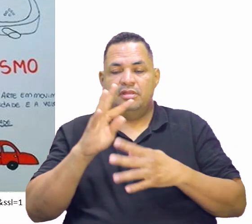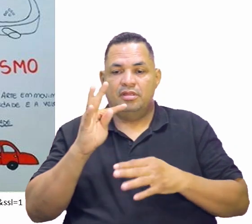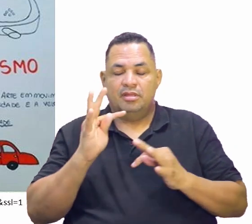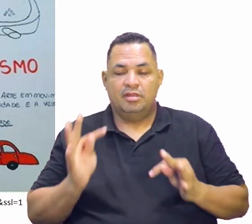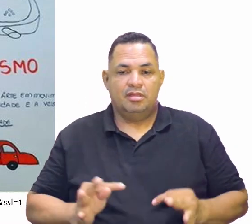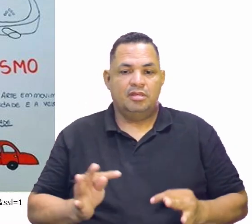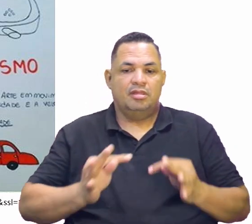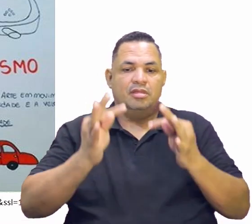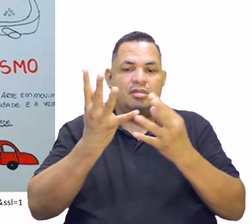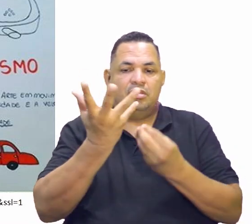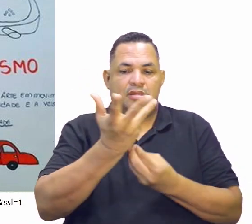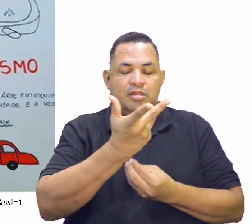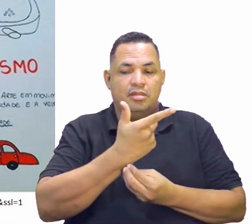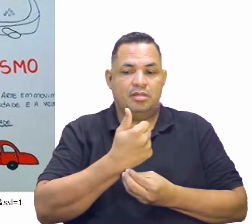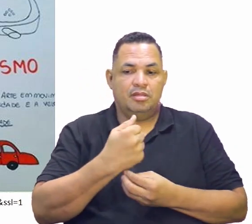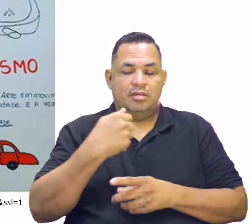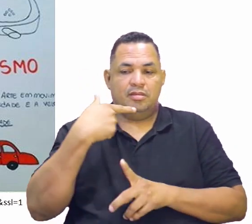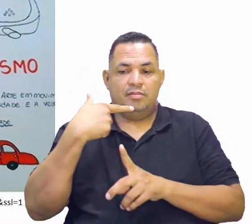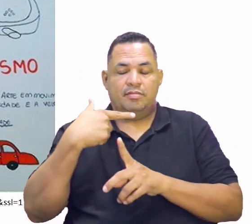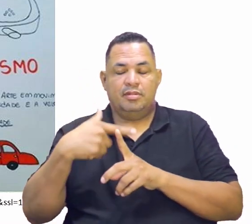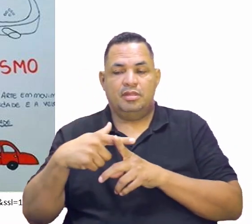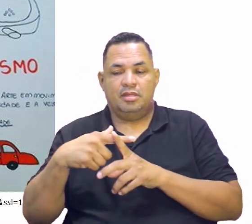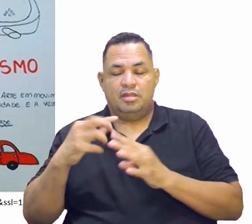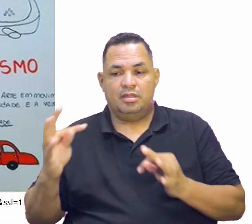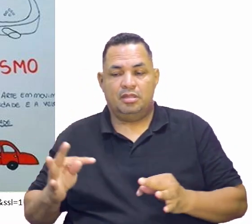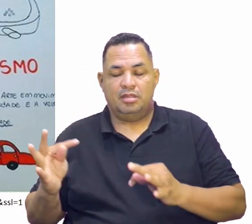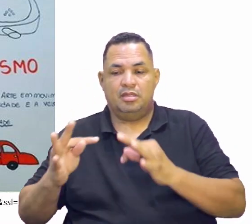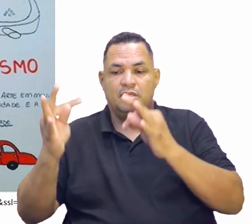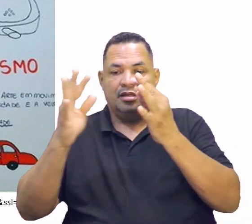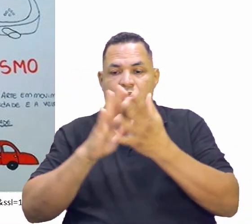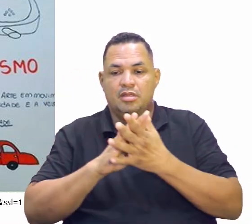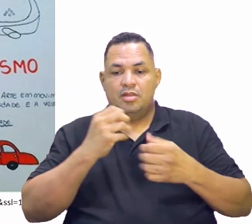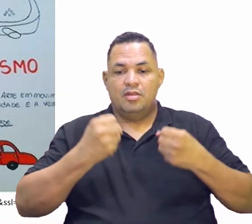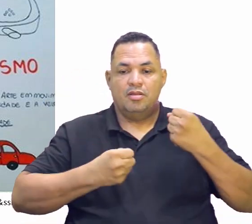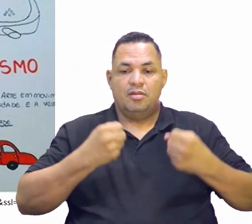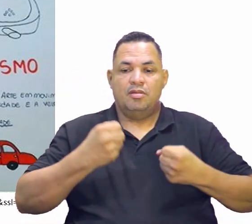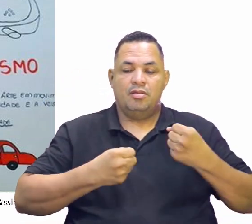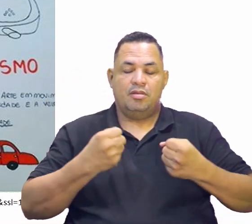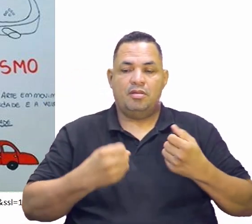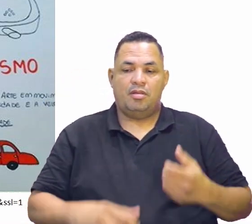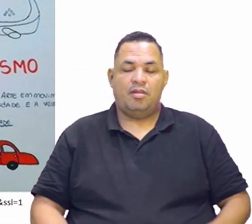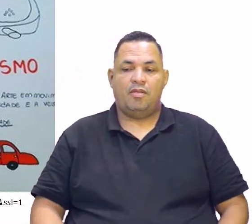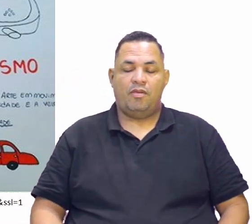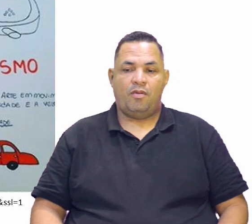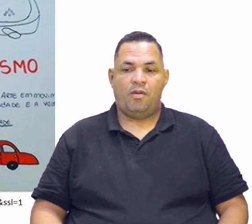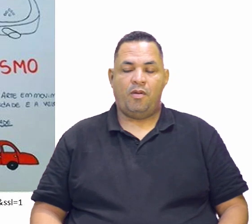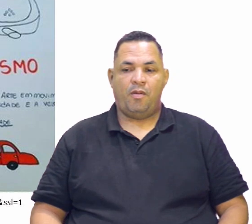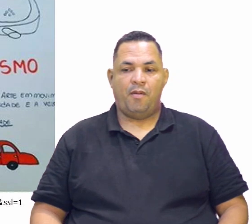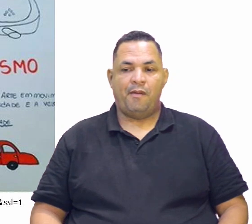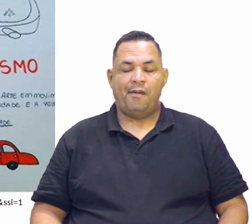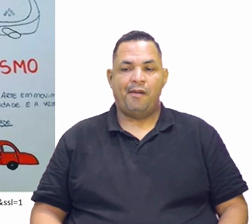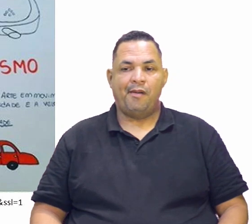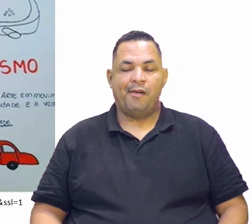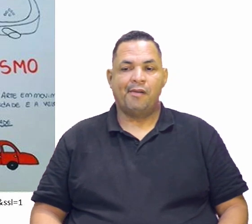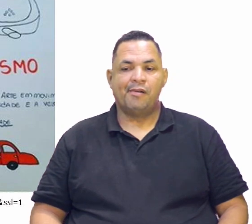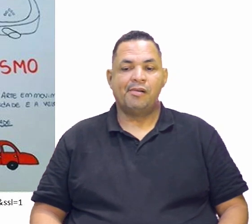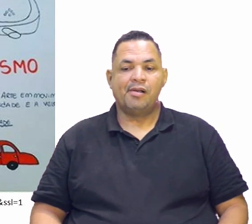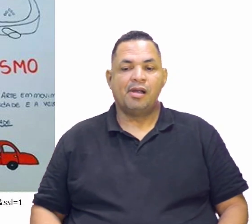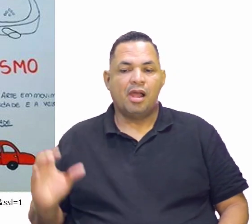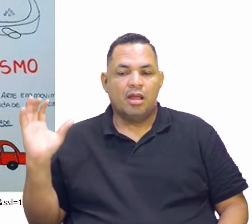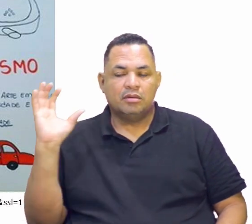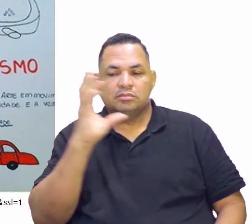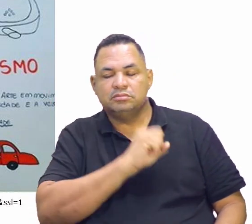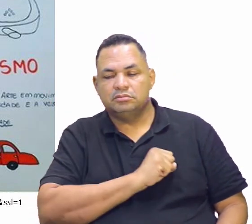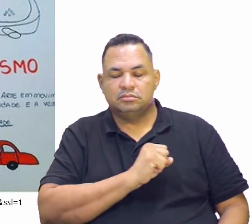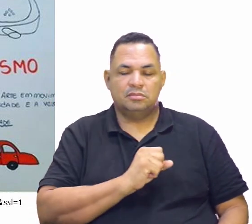né? A arte em movimento. Tá aí o carro, ó. Pronto, então a questão aí tem... Da